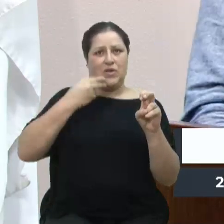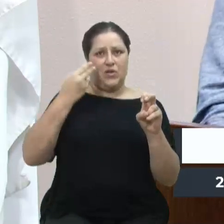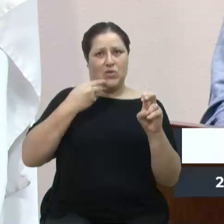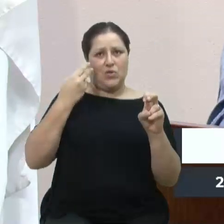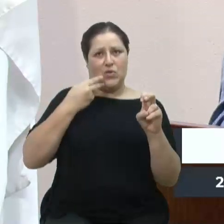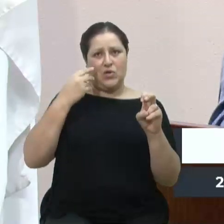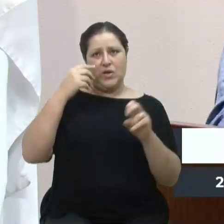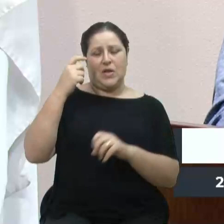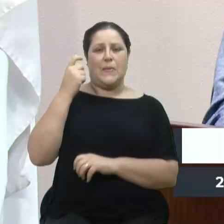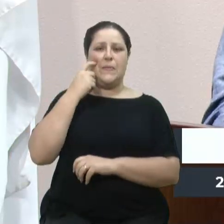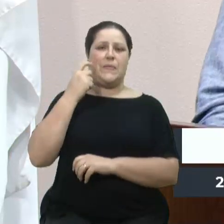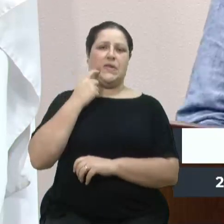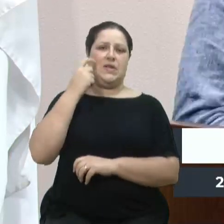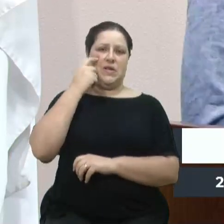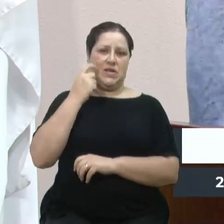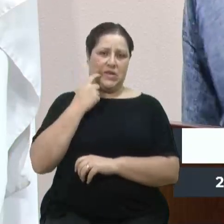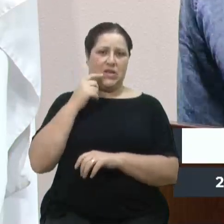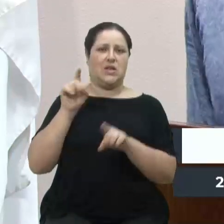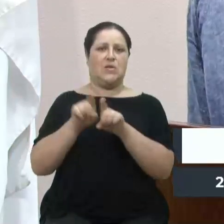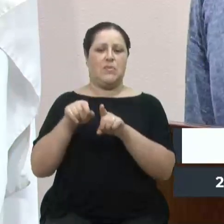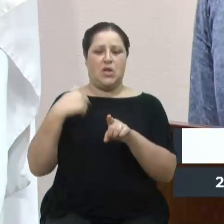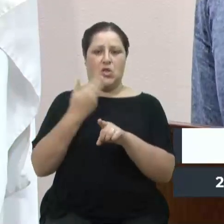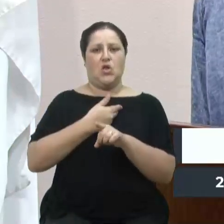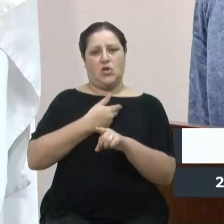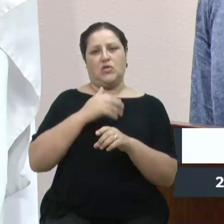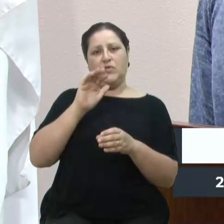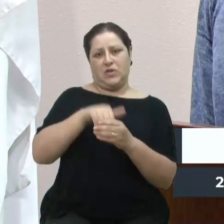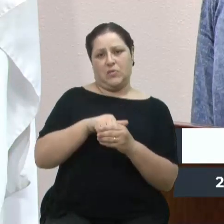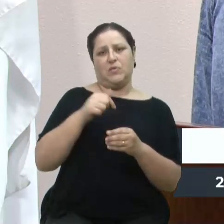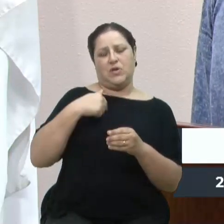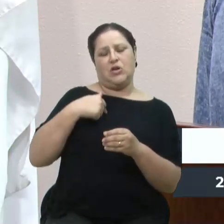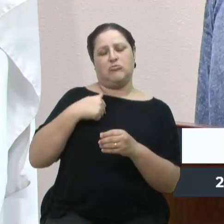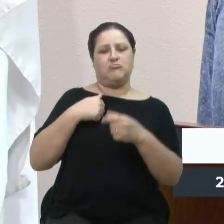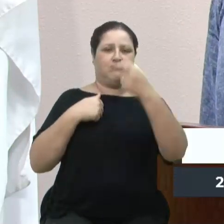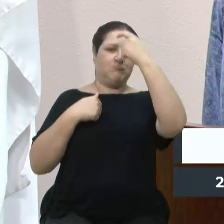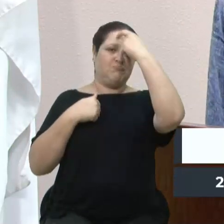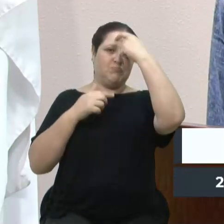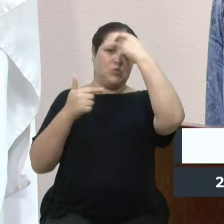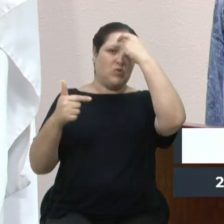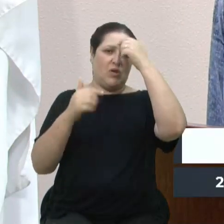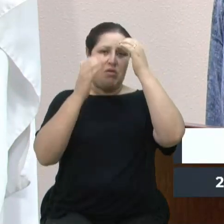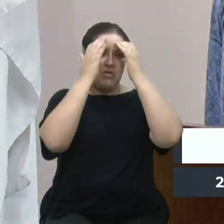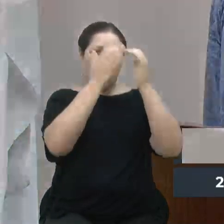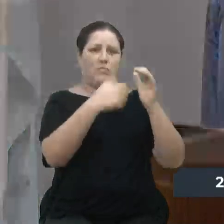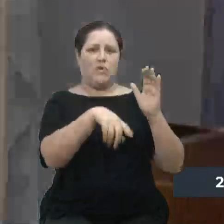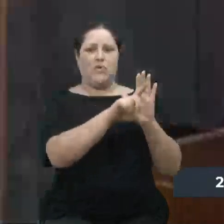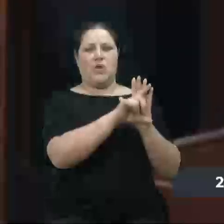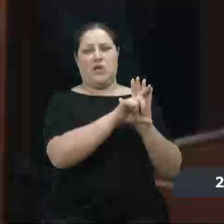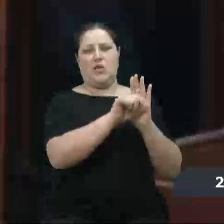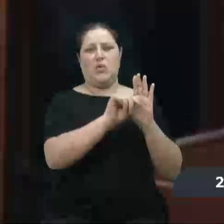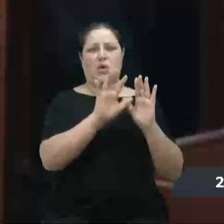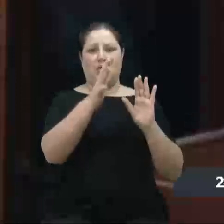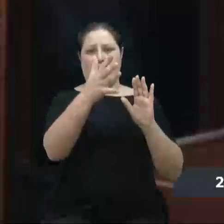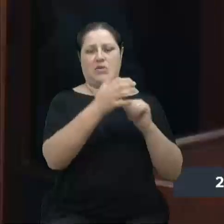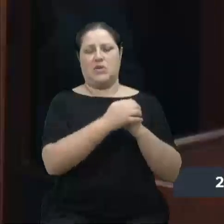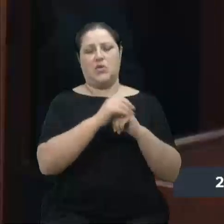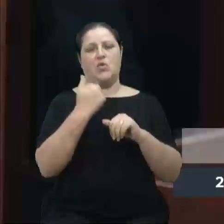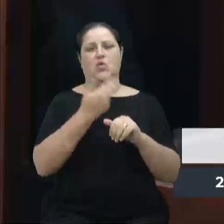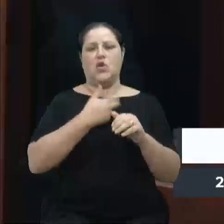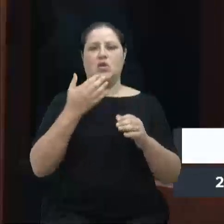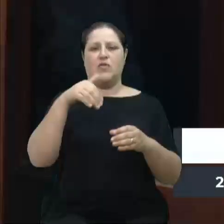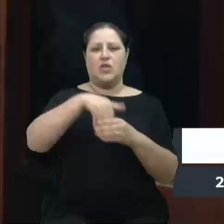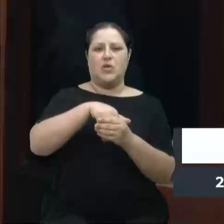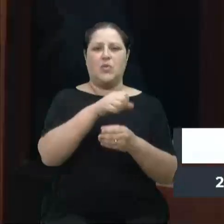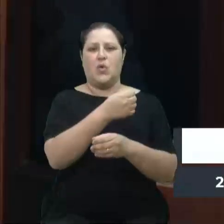Wagner Petrini, e nós votamos, eu estava convencido de que não havia legalidade naquele fato, e nós votamos contra